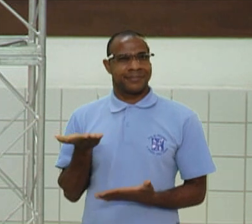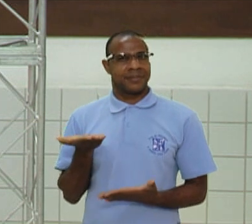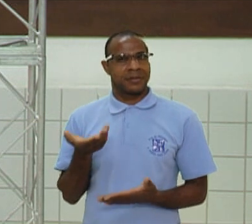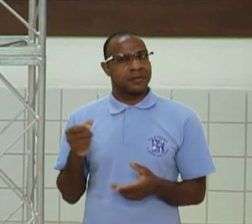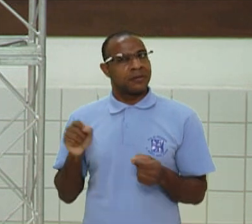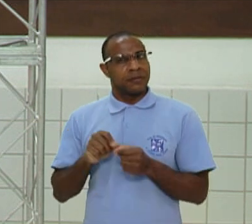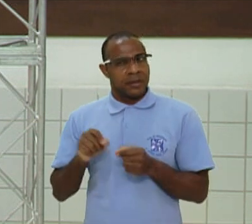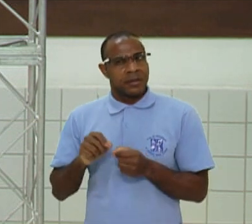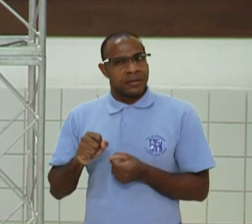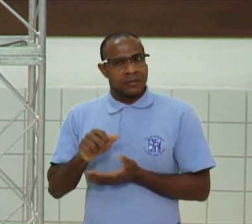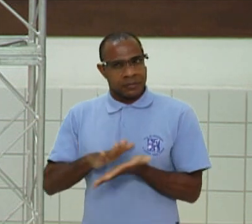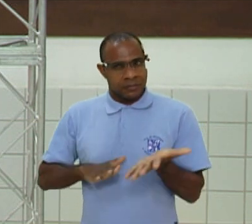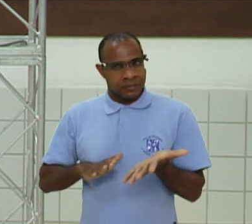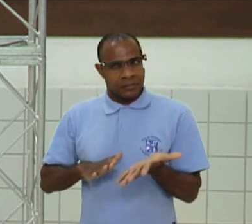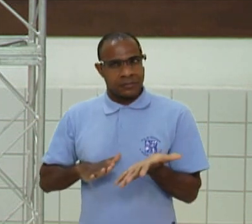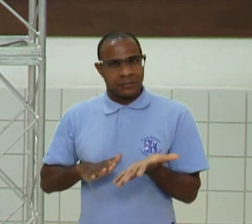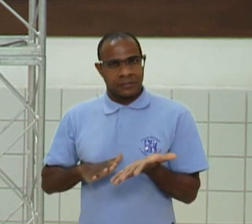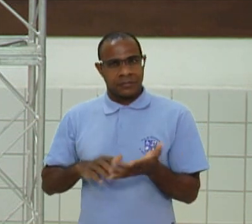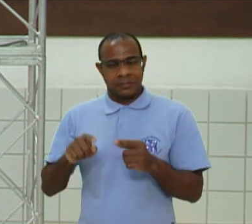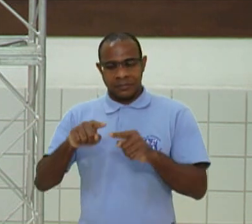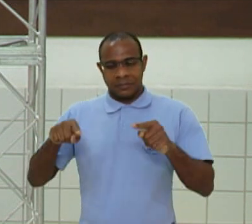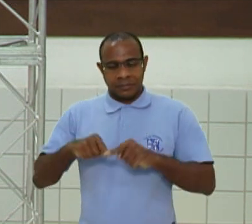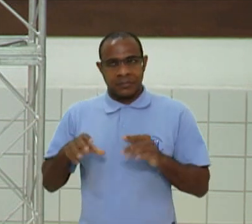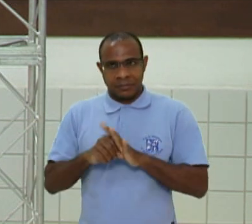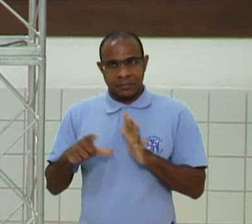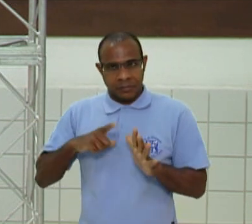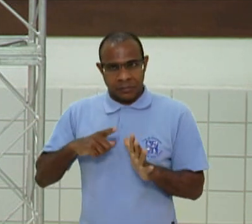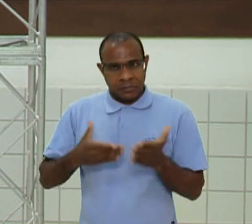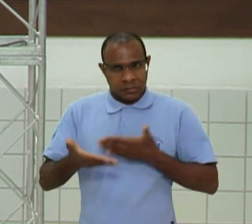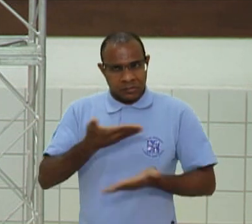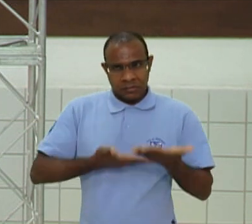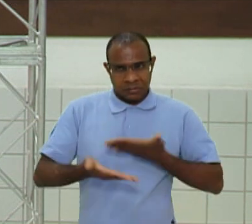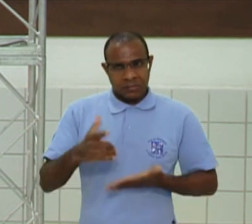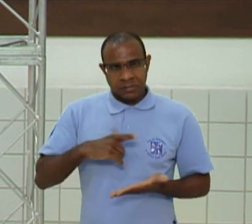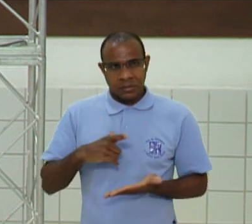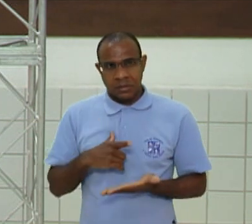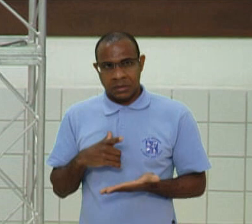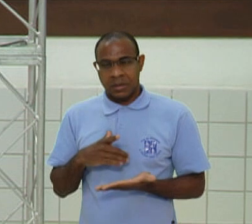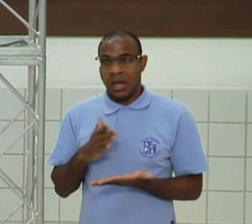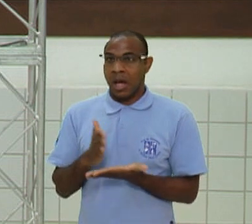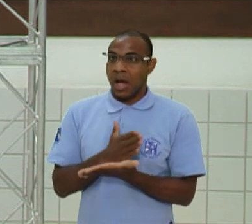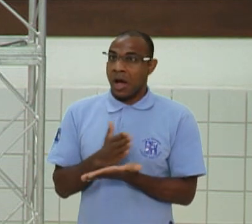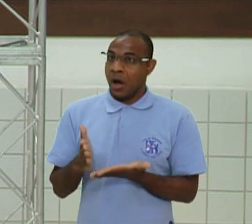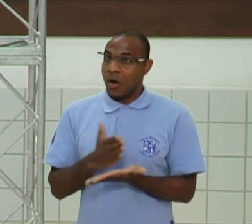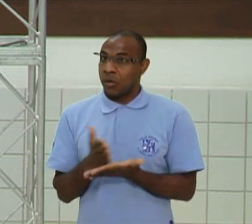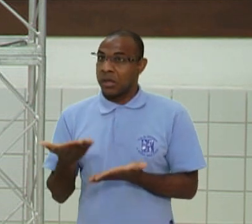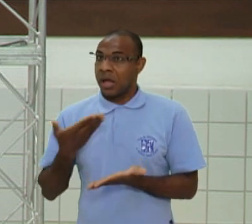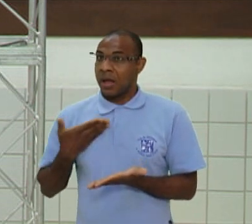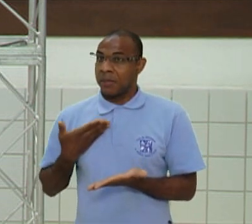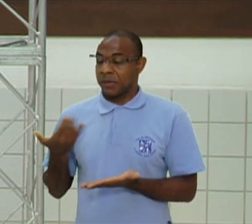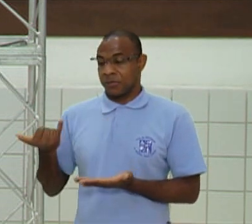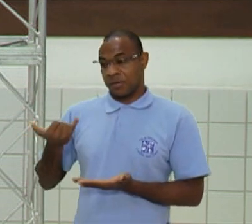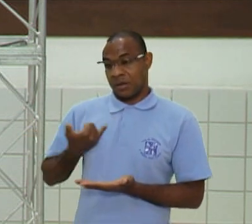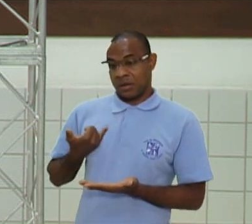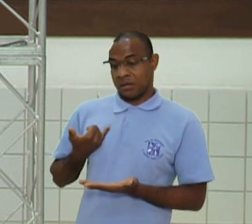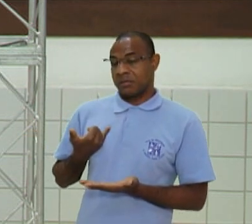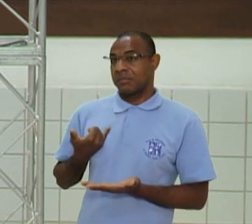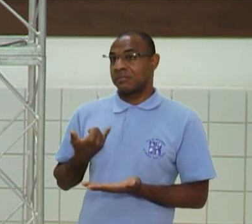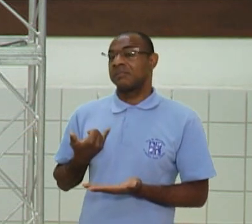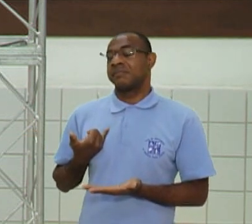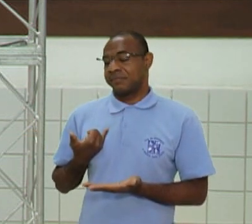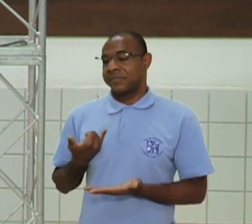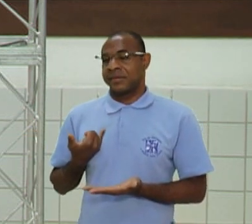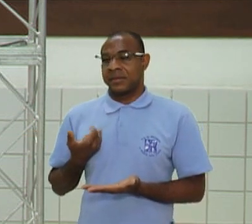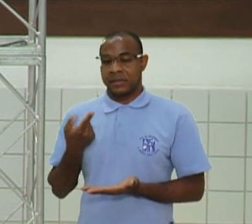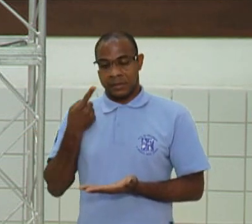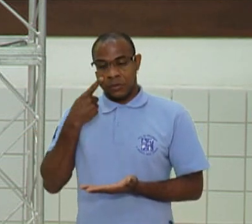as atividades do Classroom, vocês estão interagindo. Alguns colegas me disseram que vocês mal olham o mural, vão direto